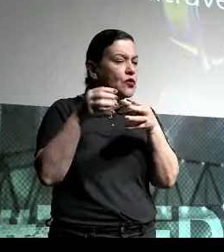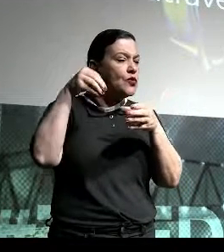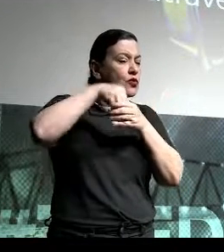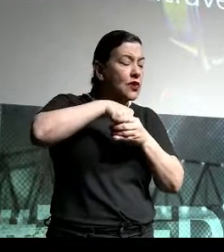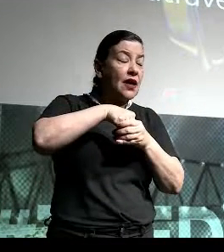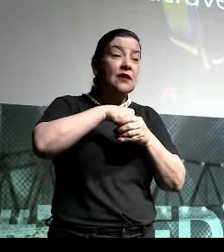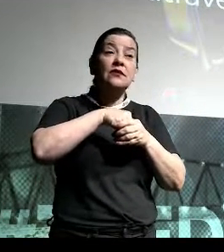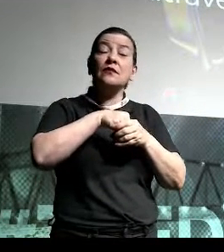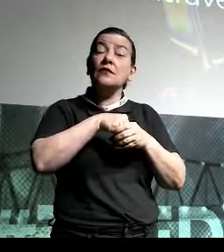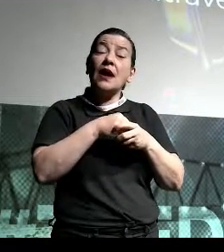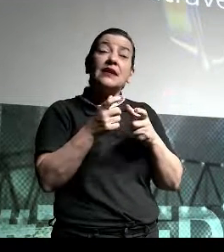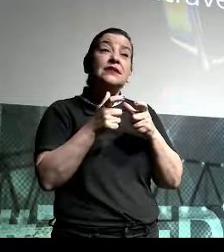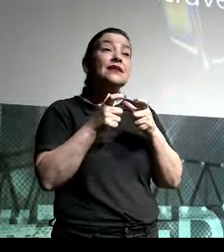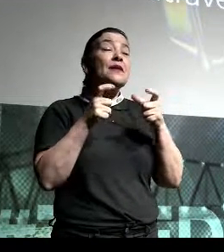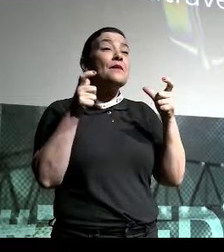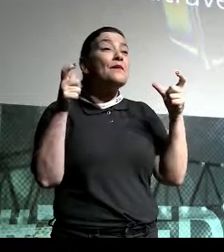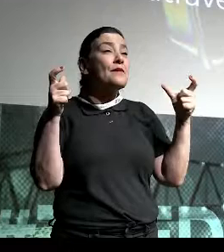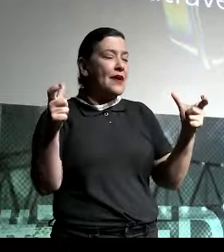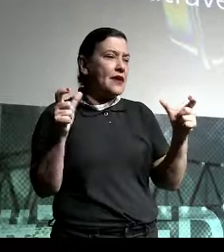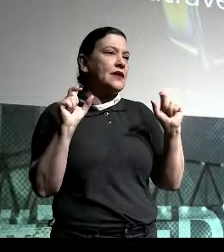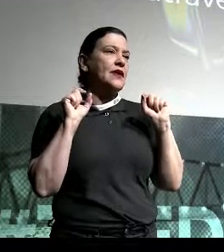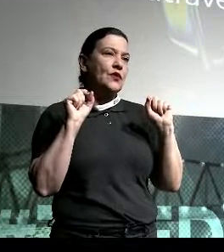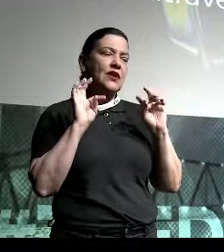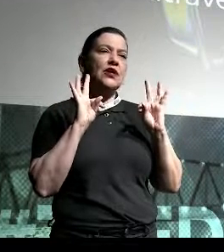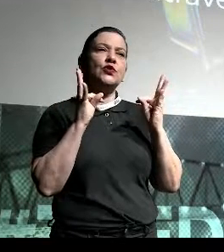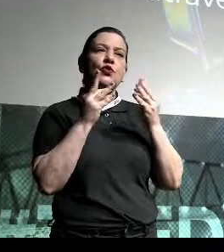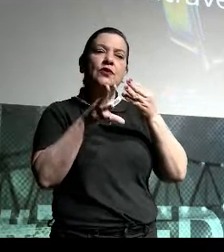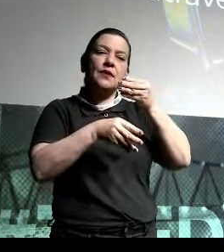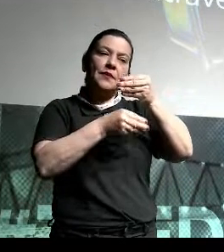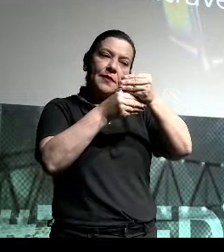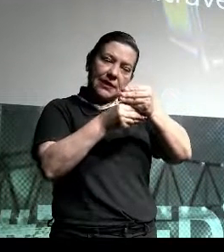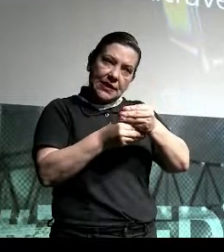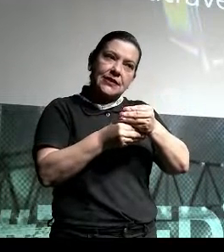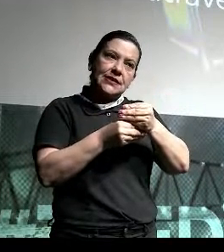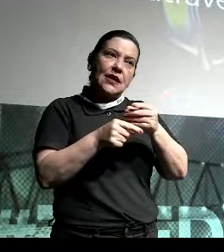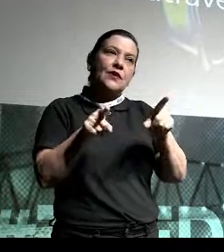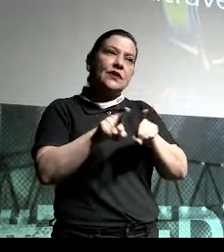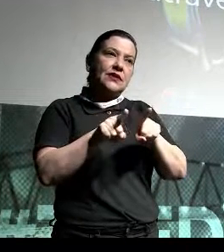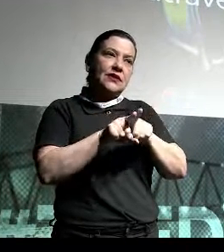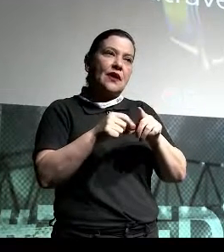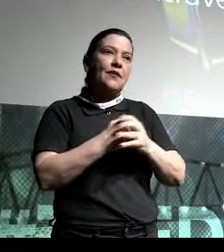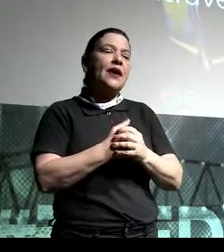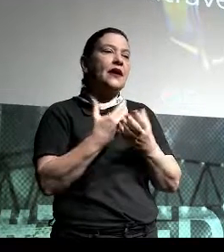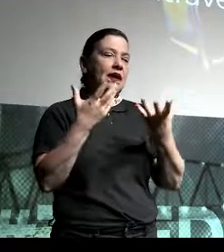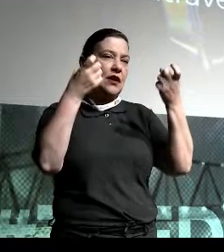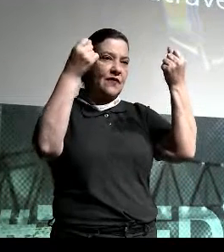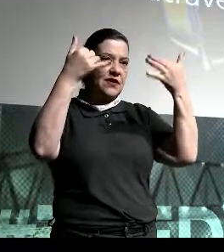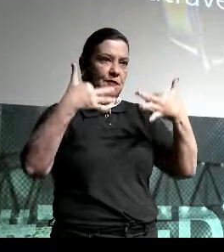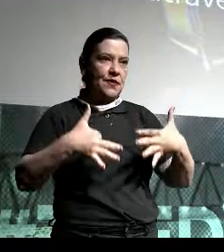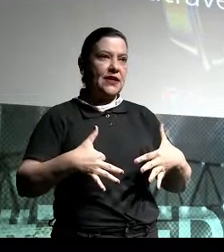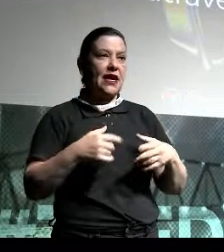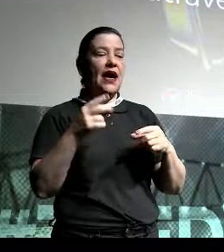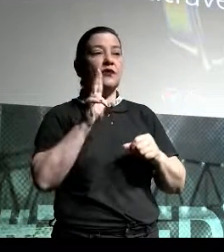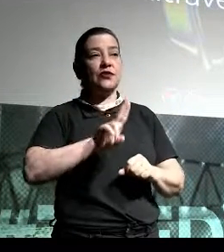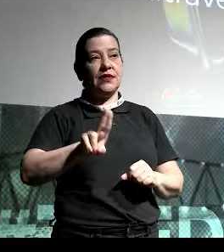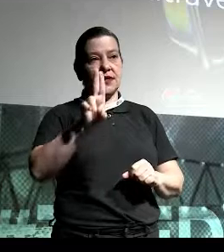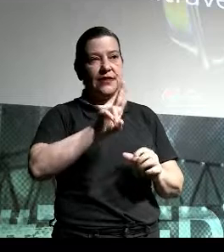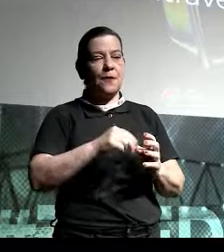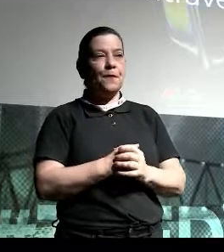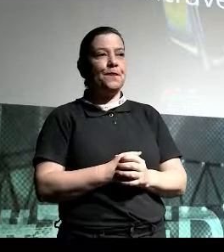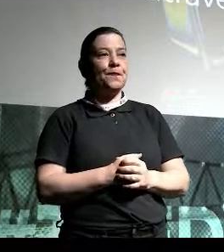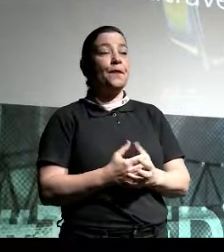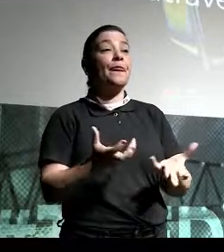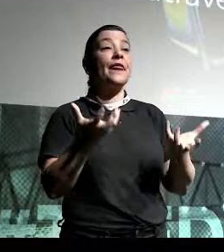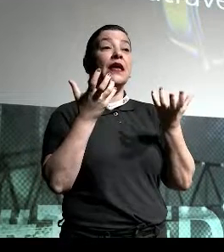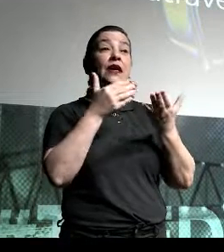no geral vai ser toda a implementação e um pouco desse background que eu vou contar para vocês, tá bom? Bem, eu